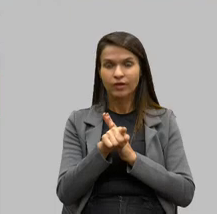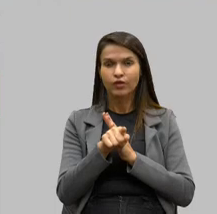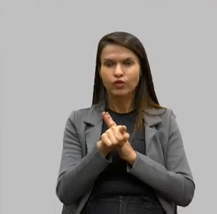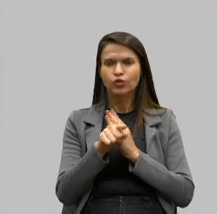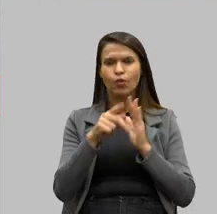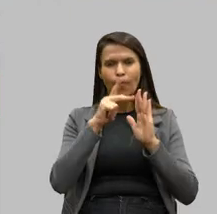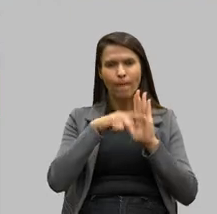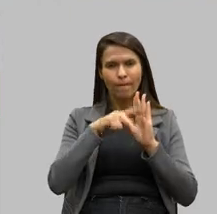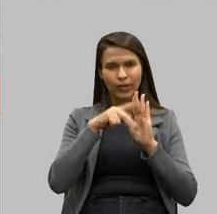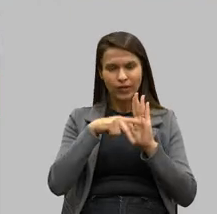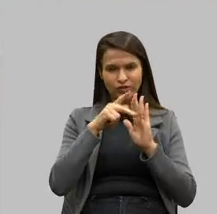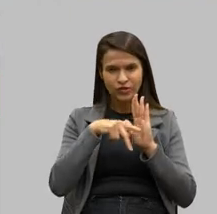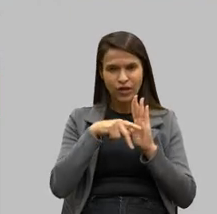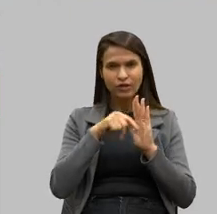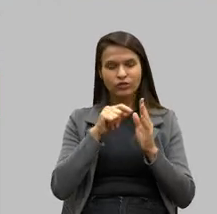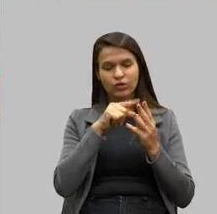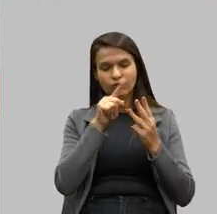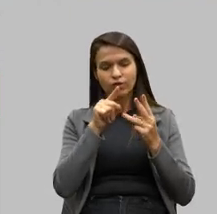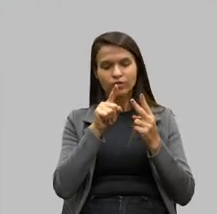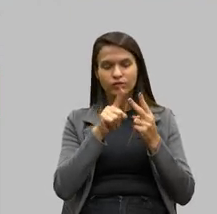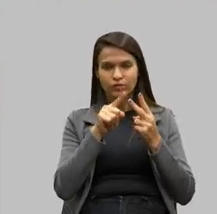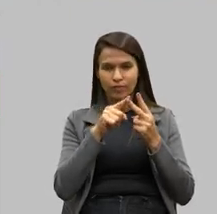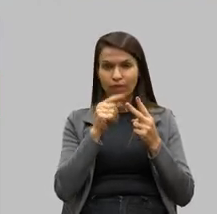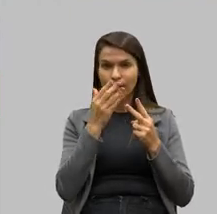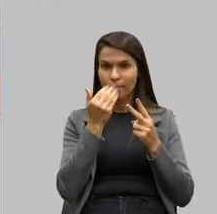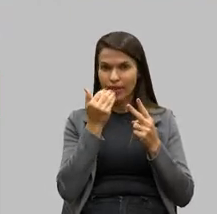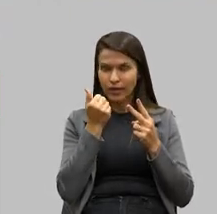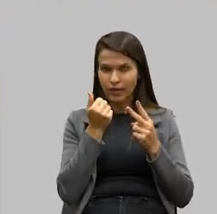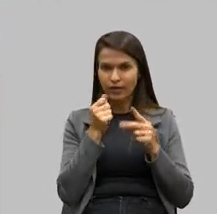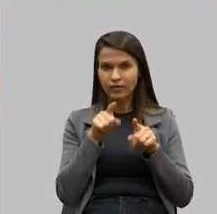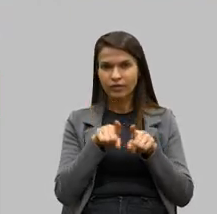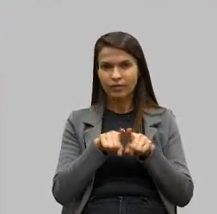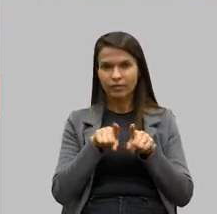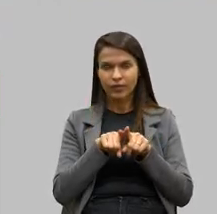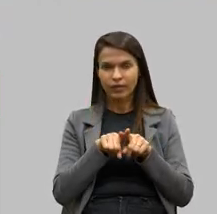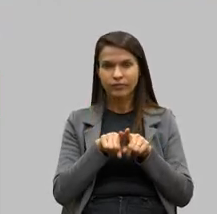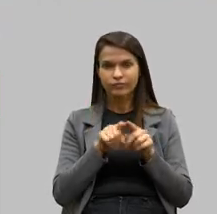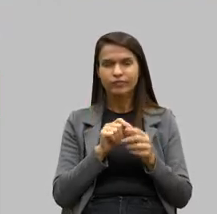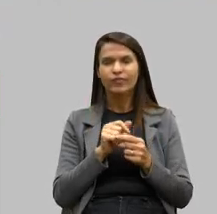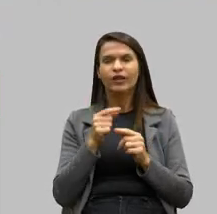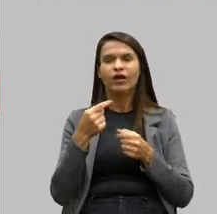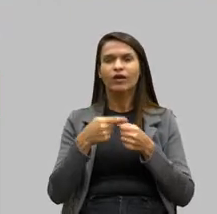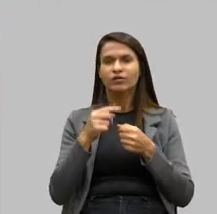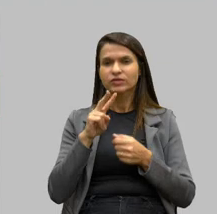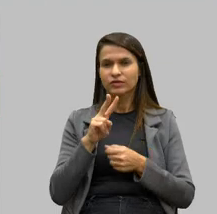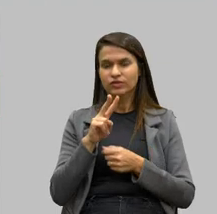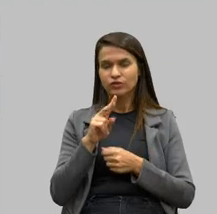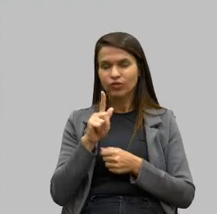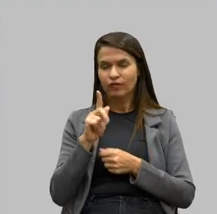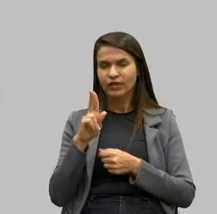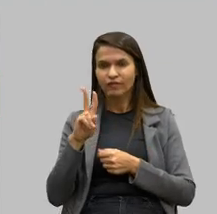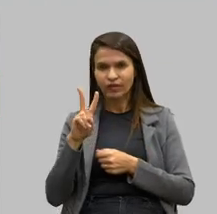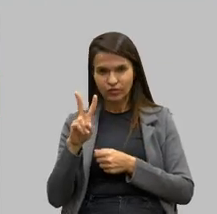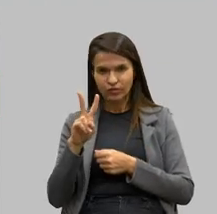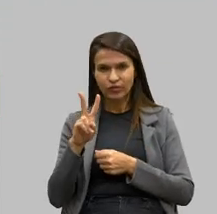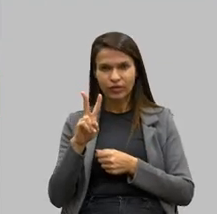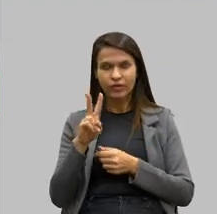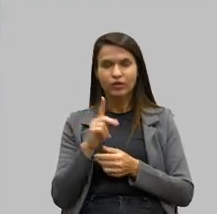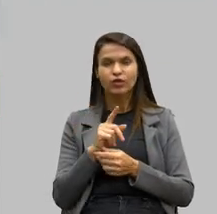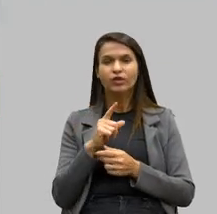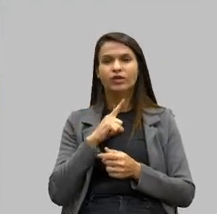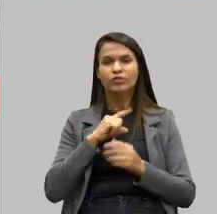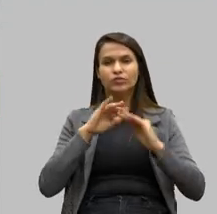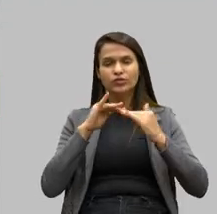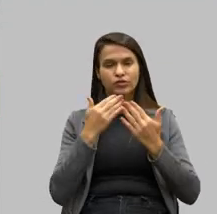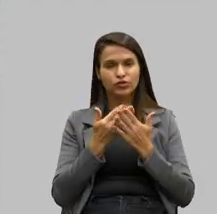e sobre a merenda. E a questão lá em Valadares é que eu sei do regramento. Nós temos uma escola